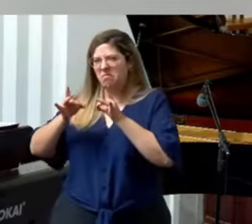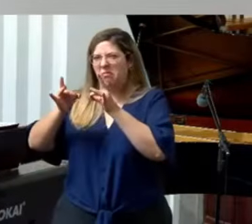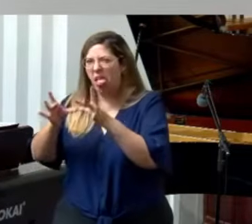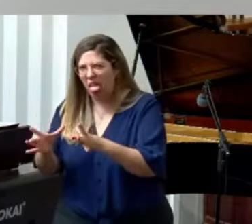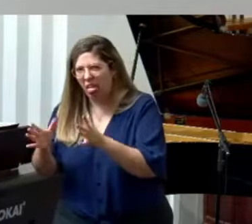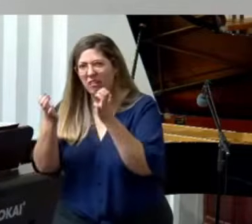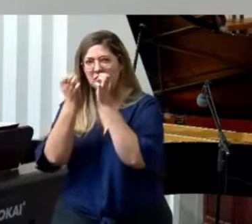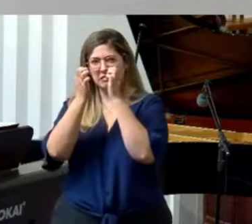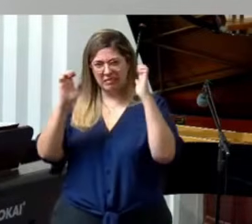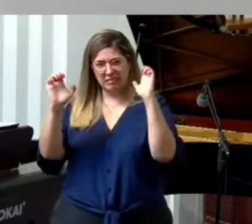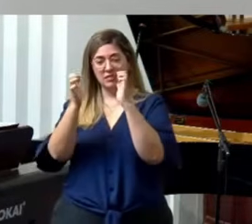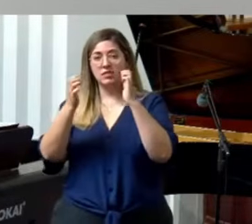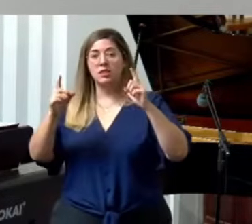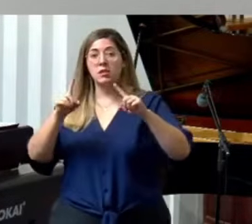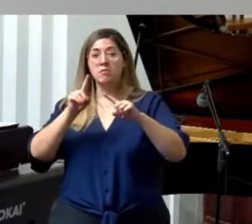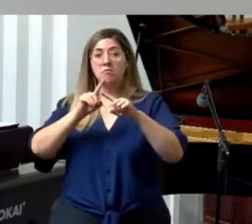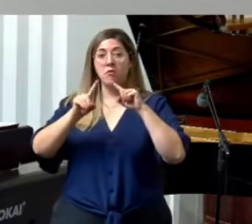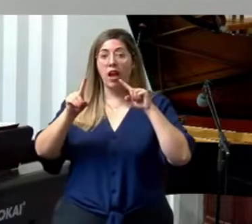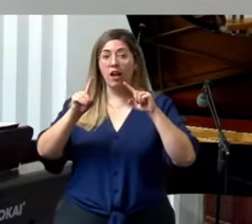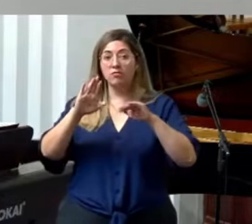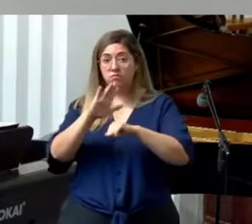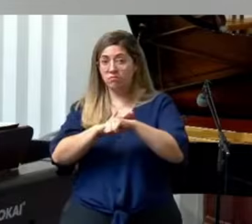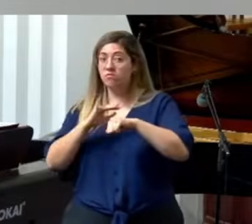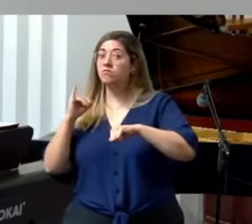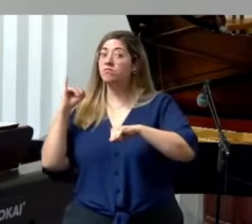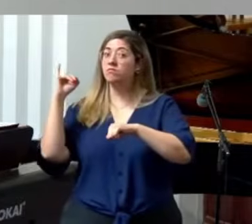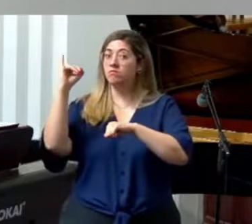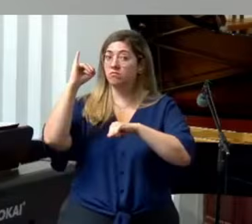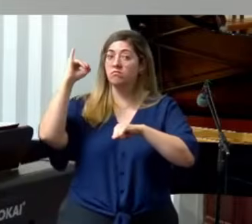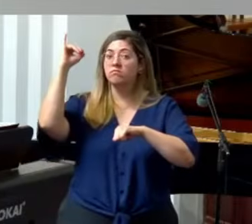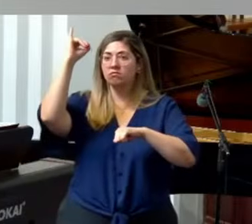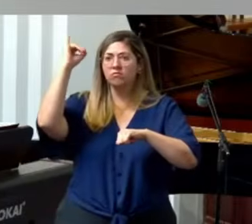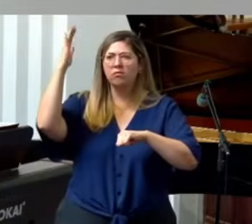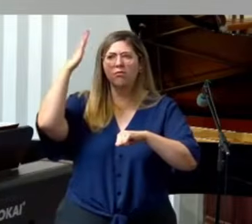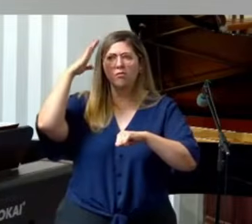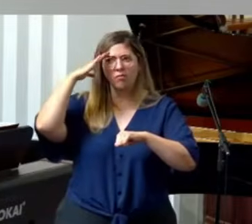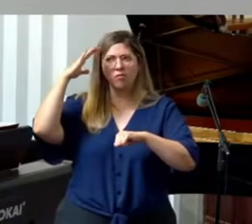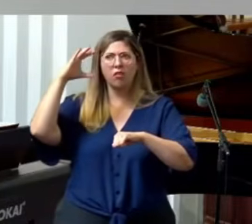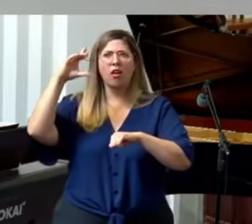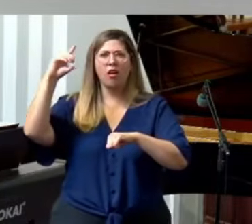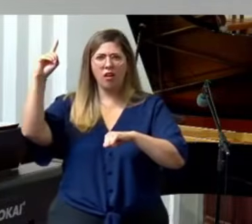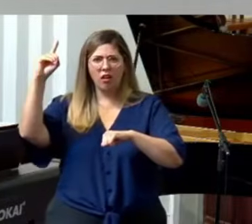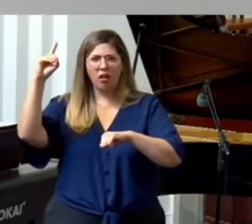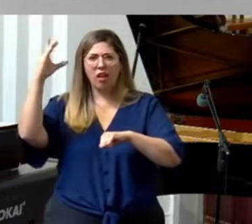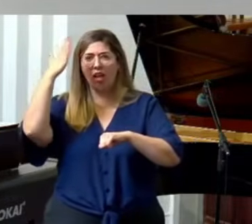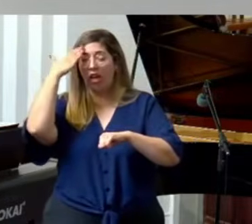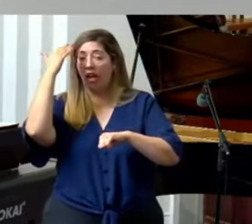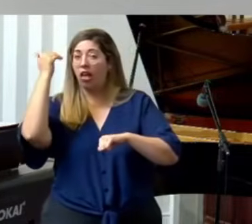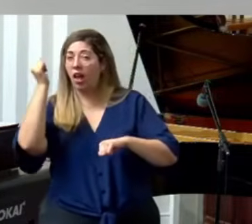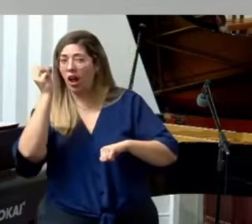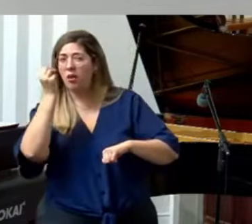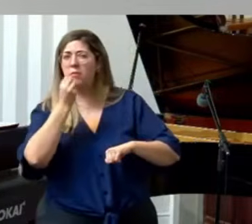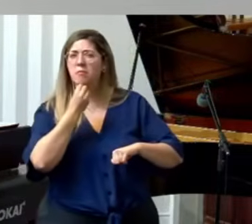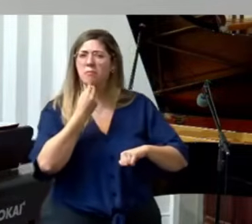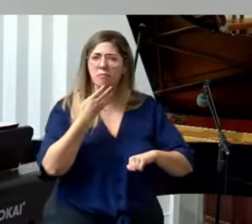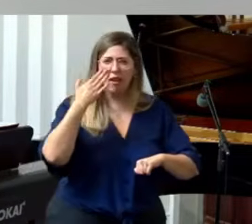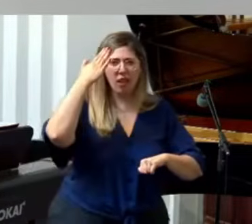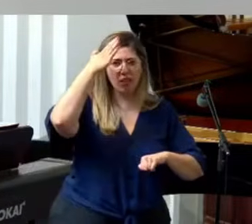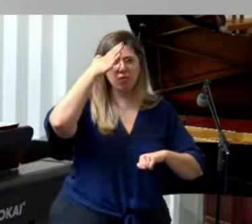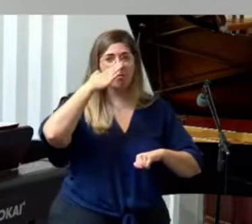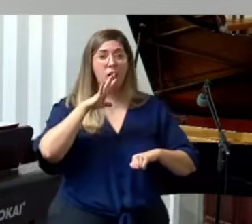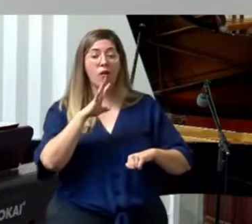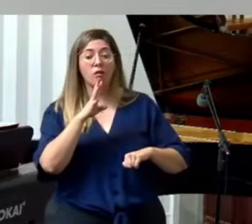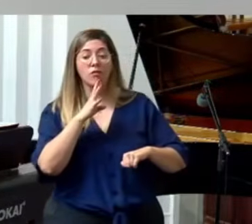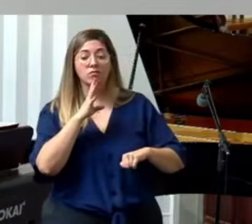bem e o mal e sabe as consequências de cada ato bom e de cada ato mal dessa vida, sabendo como lidar